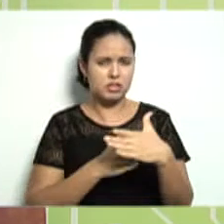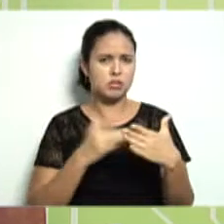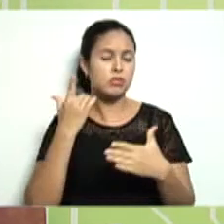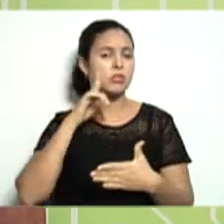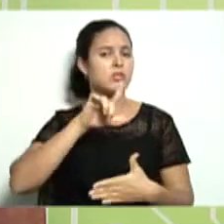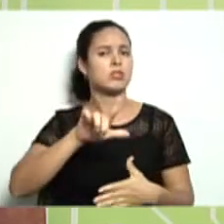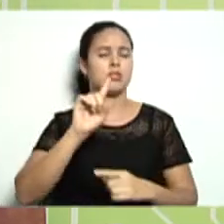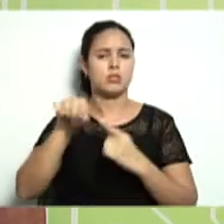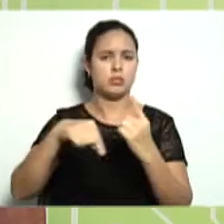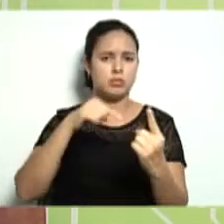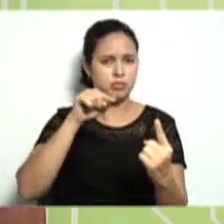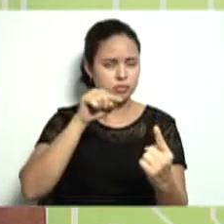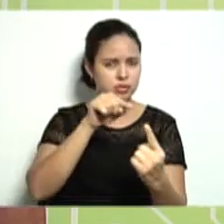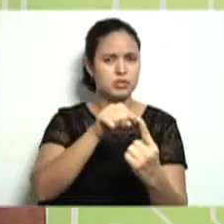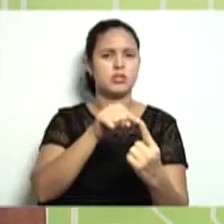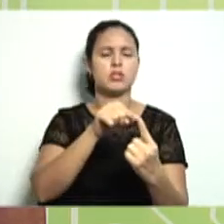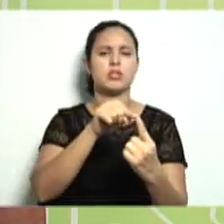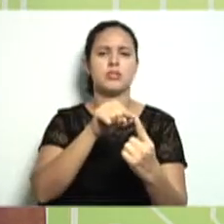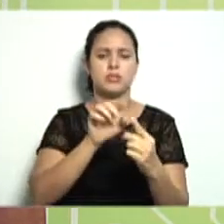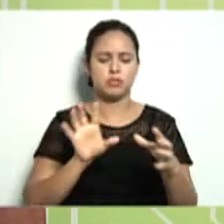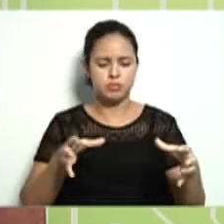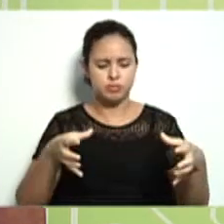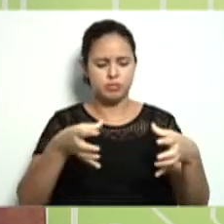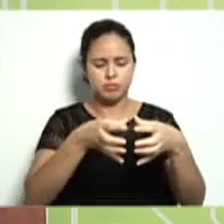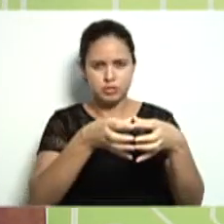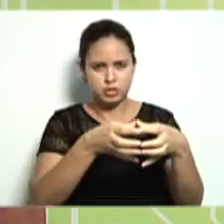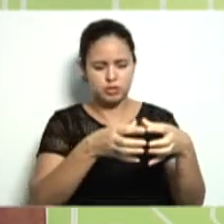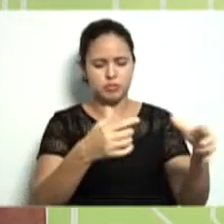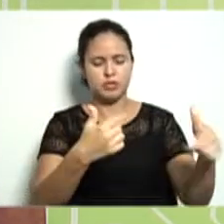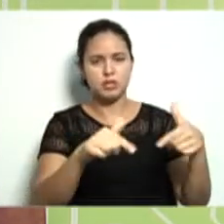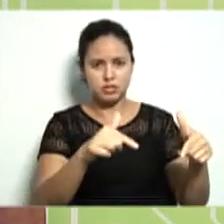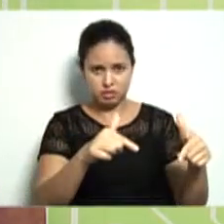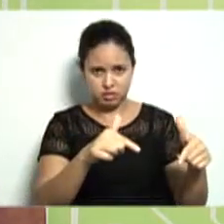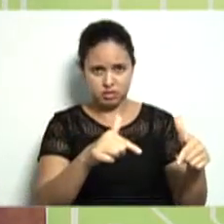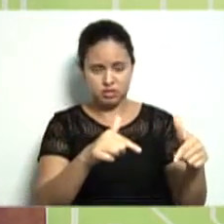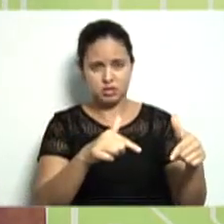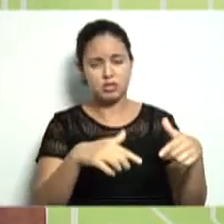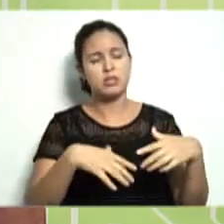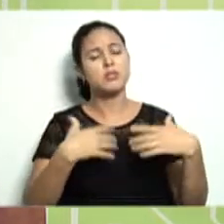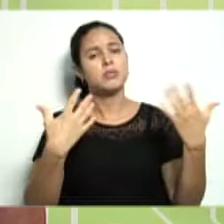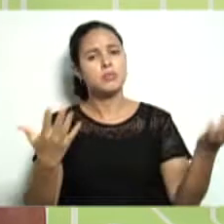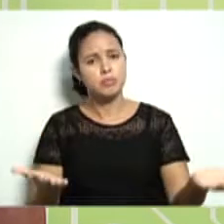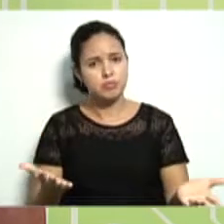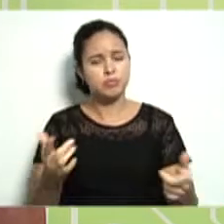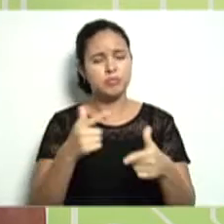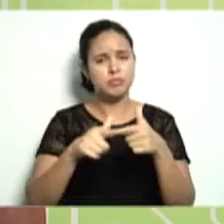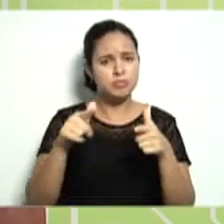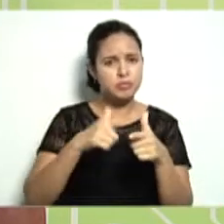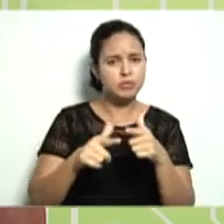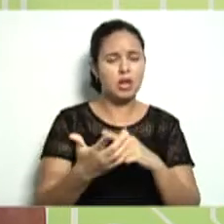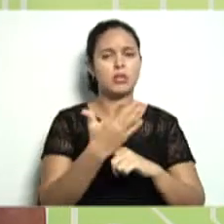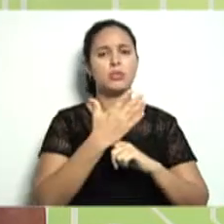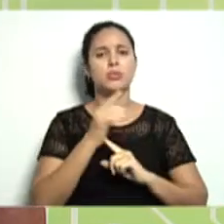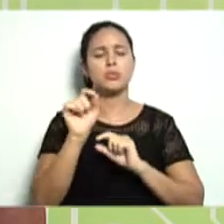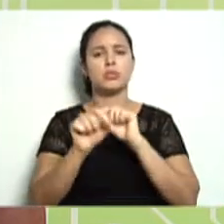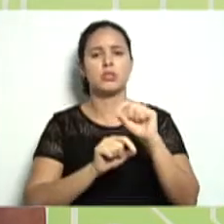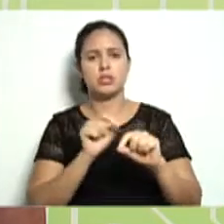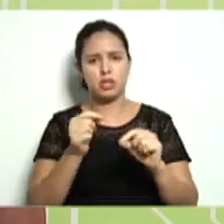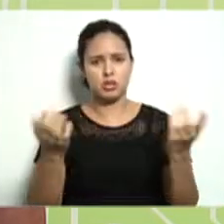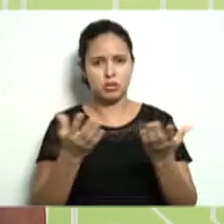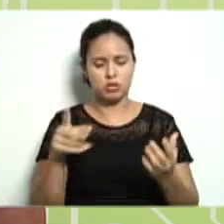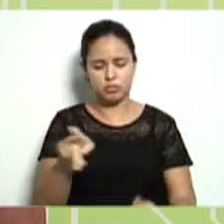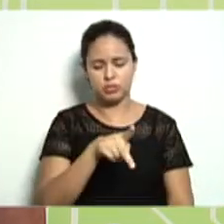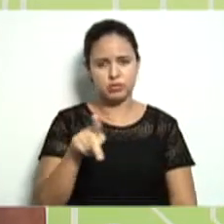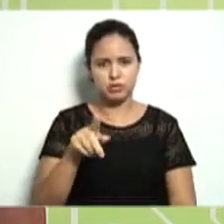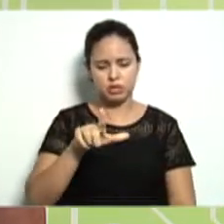alcance um trabalho em equipe realmente? E quais são as soluções para esses problemas? A professora Leide